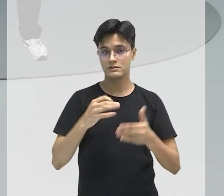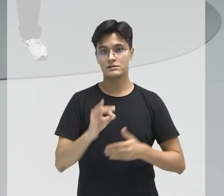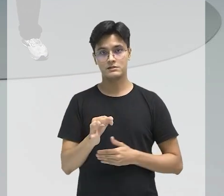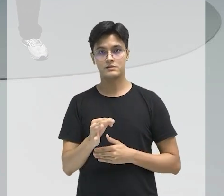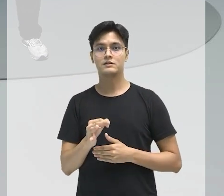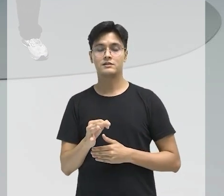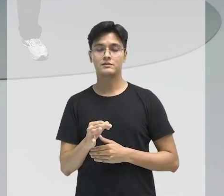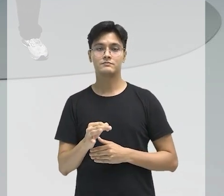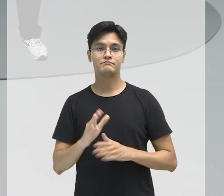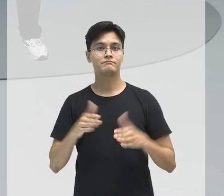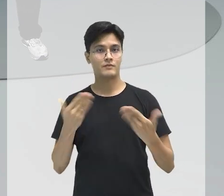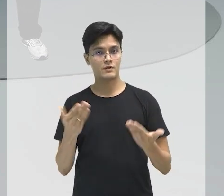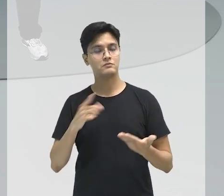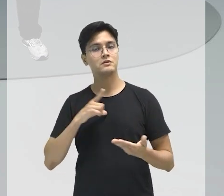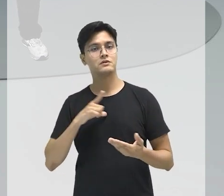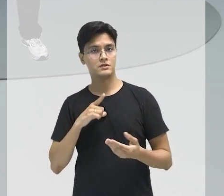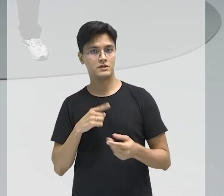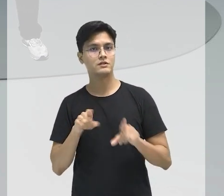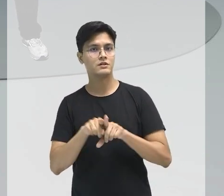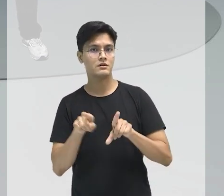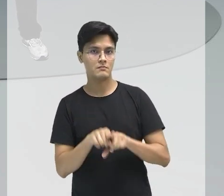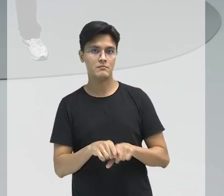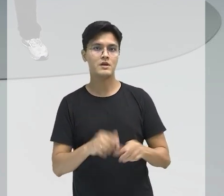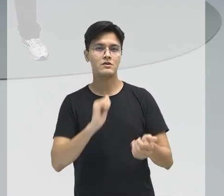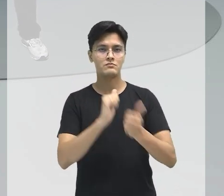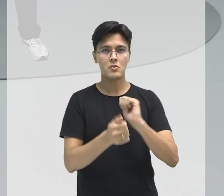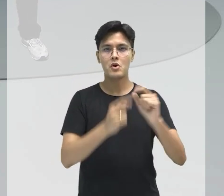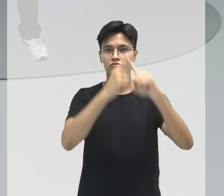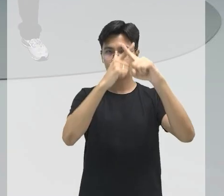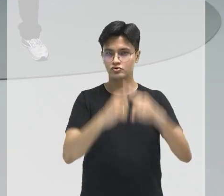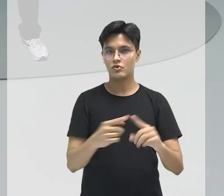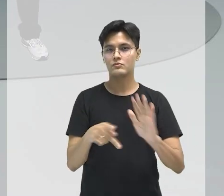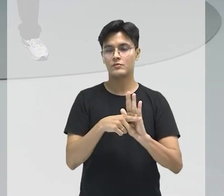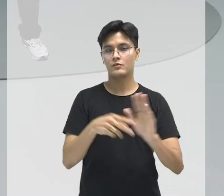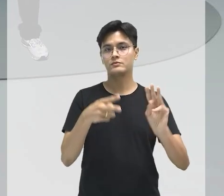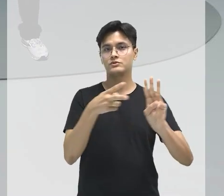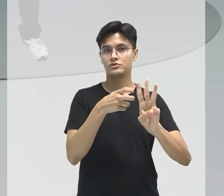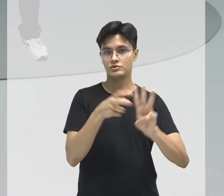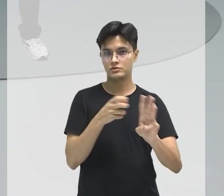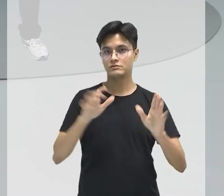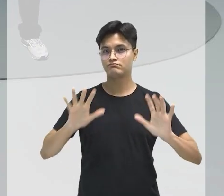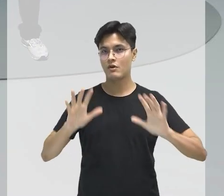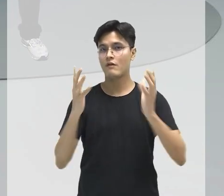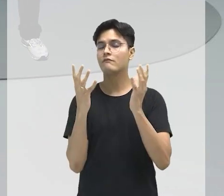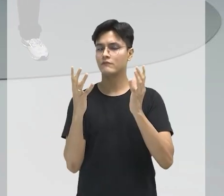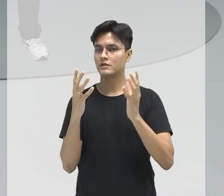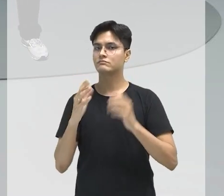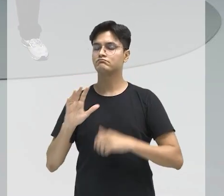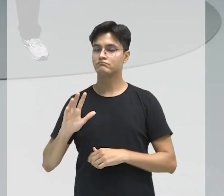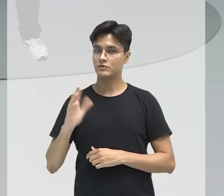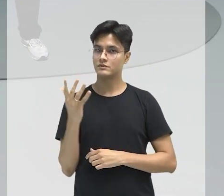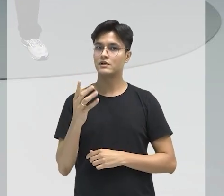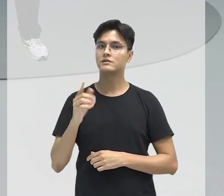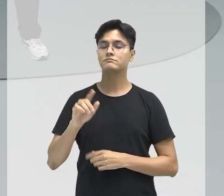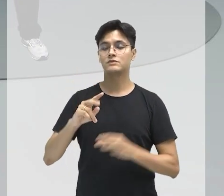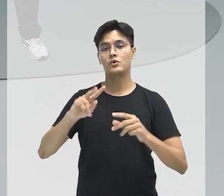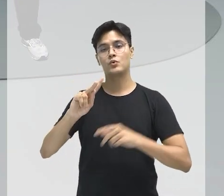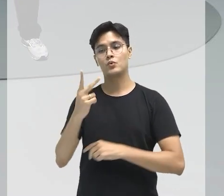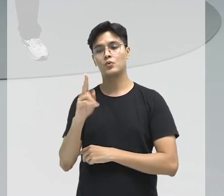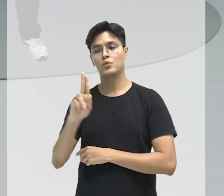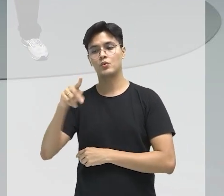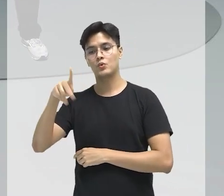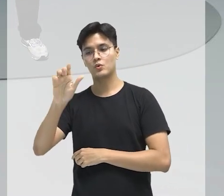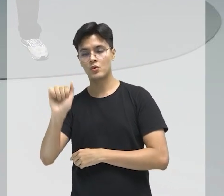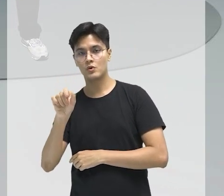Brasil, que são os jogos aí, ó, indígenas, já há algum tempo, alguns anos. E é uma modalidade, o Uka-Uka é uma